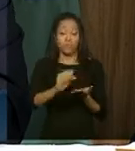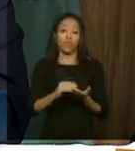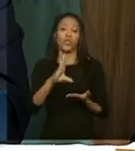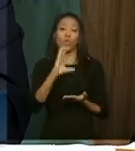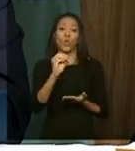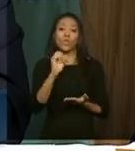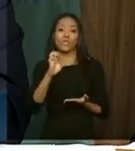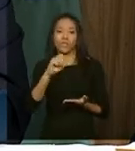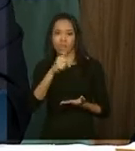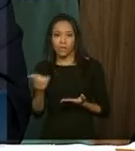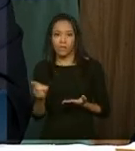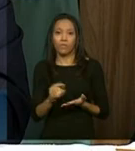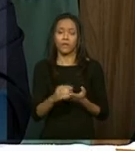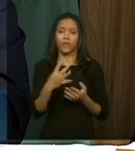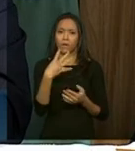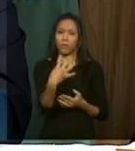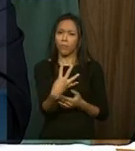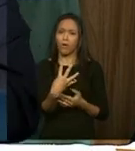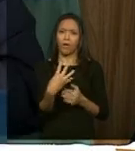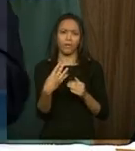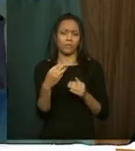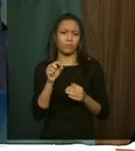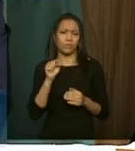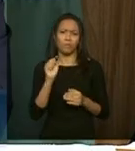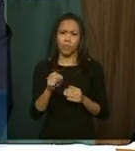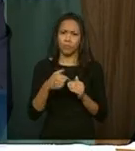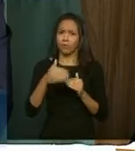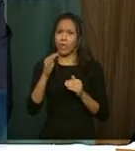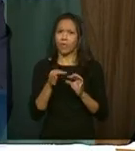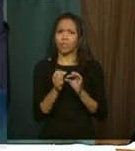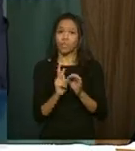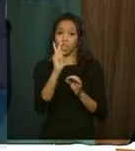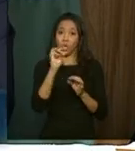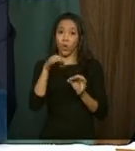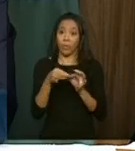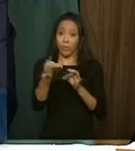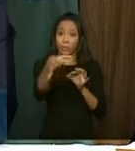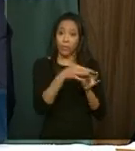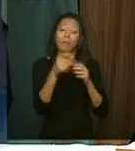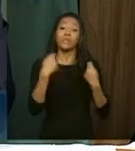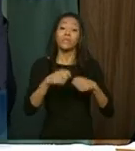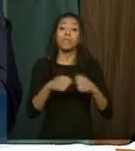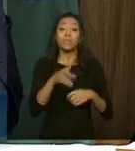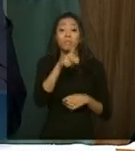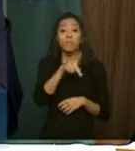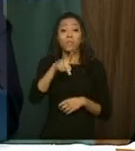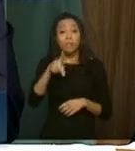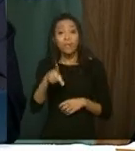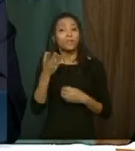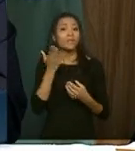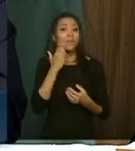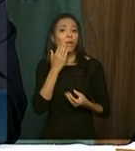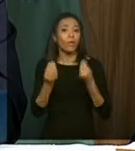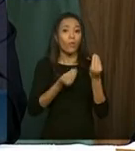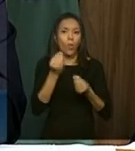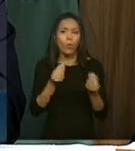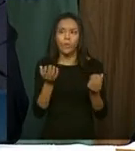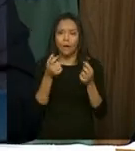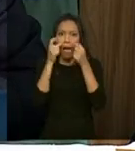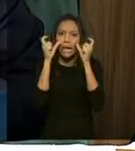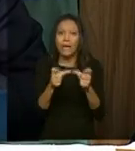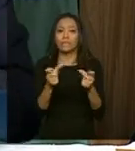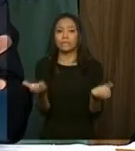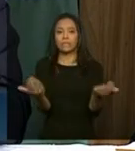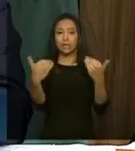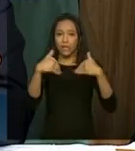4.248 quilômetros. Nós precisamos avançar as PPPs e acelerar e ver qual é a forma de atrair o investimento privado